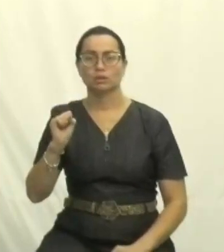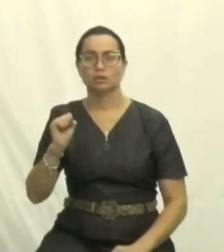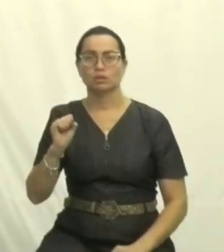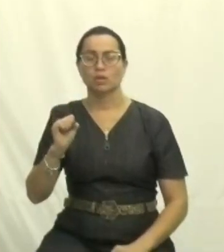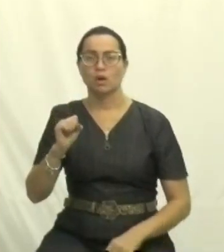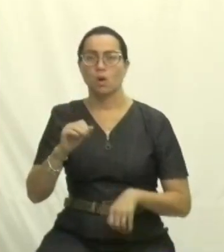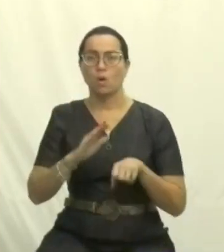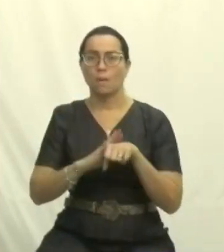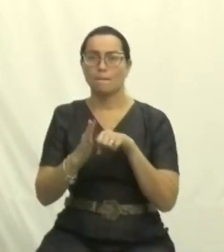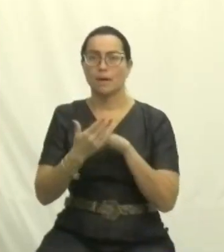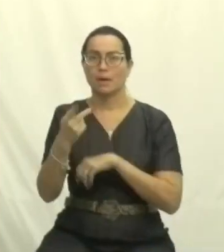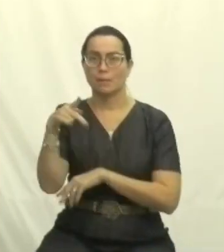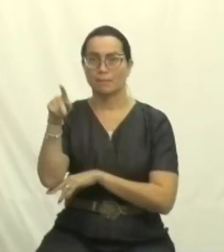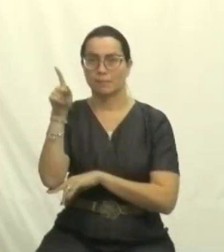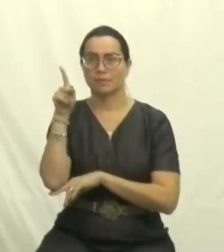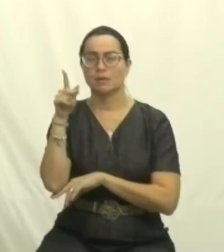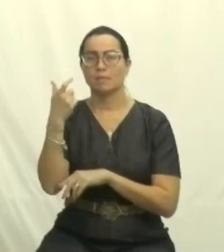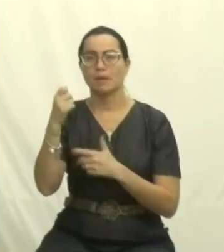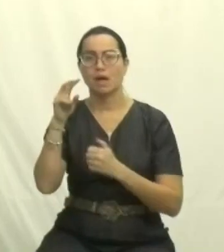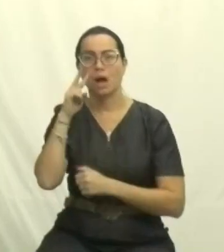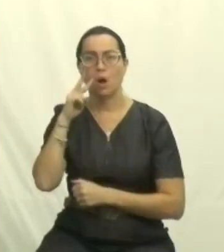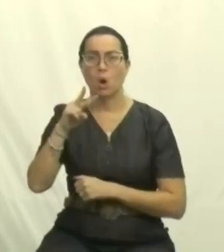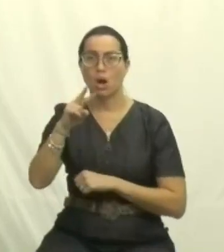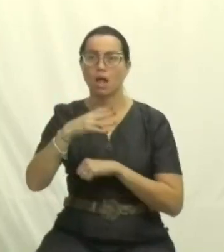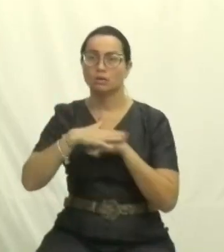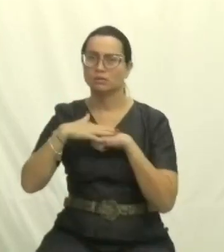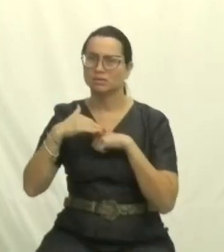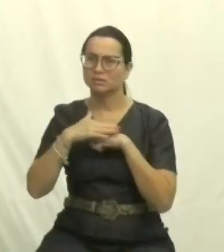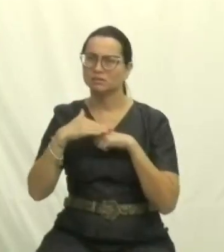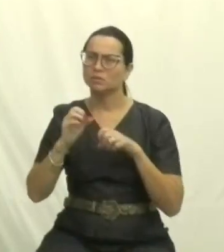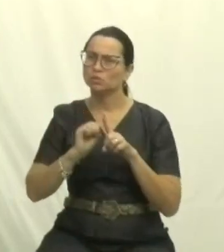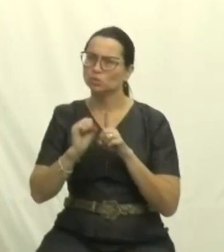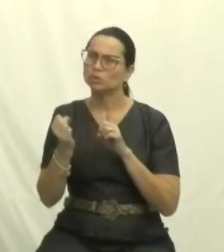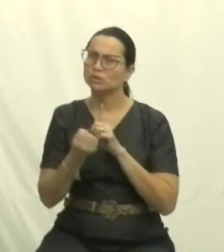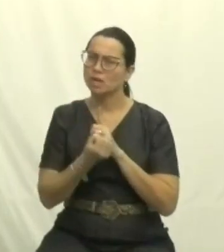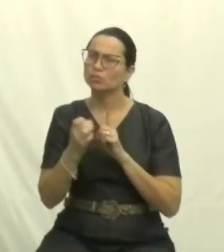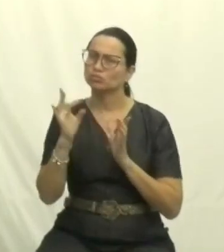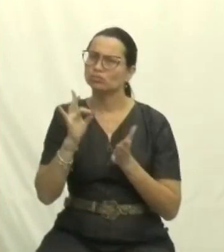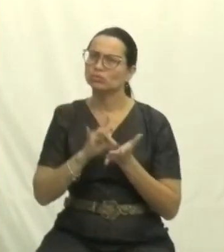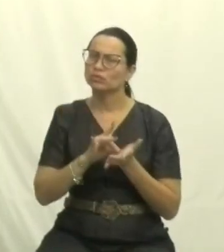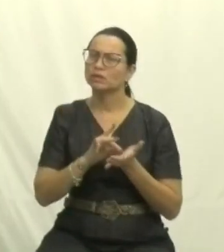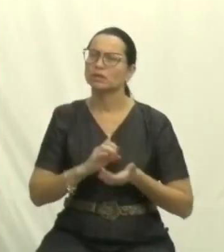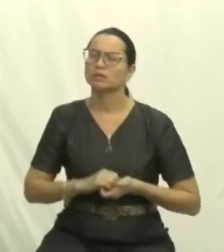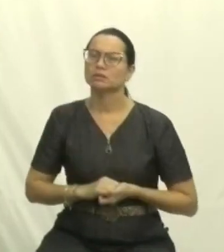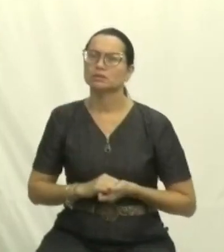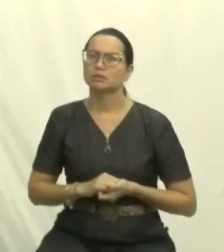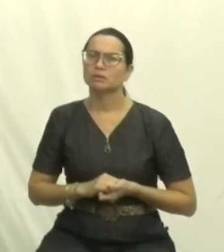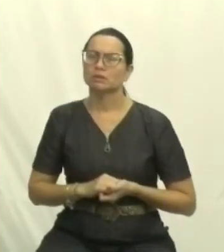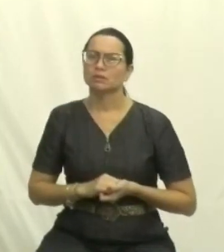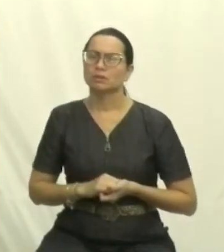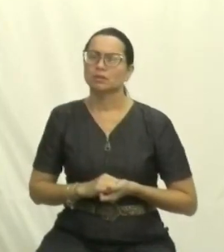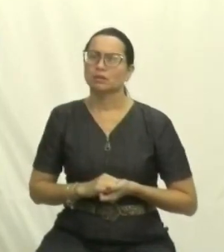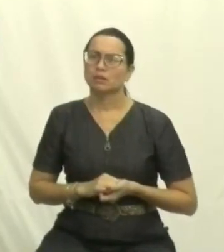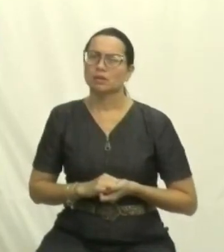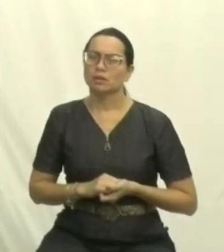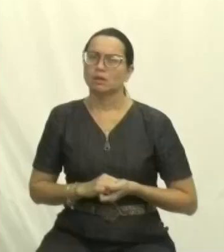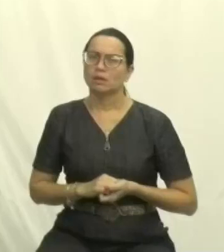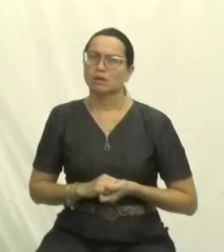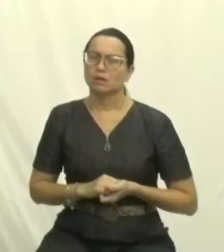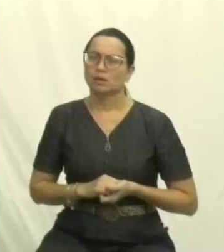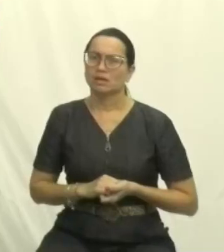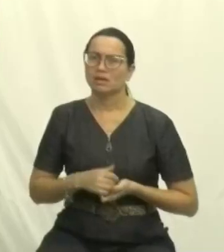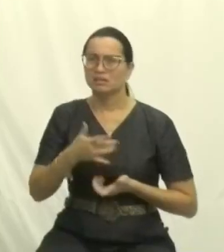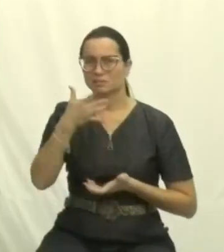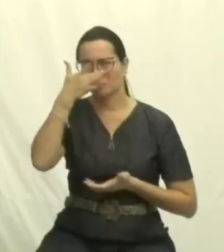ser olhado com um olhar social mesmo. Né? Ali, os dependentes